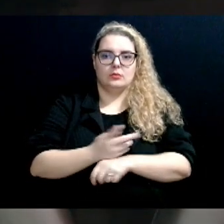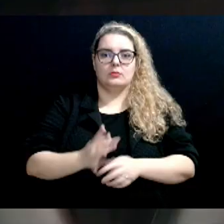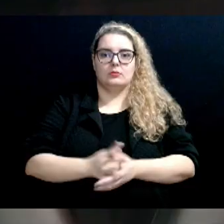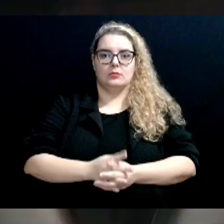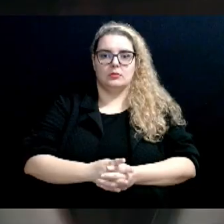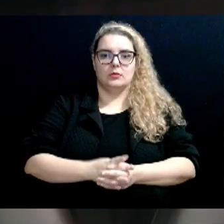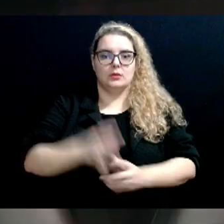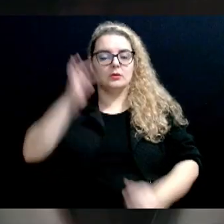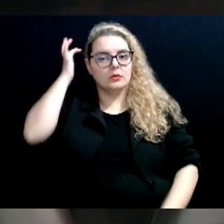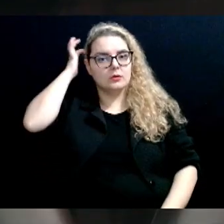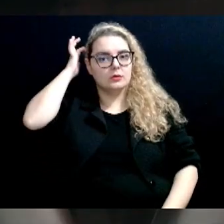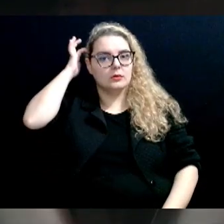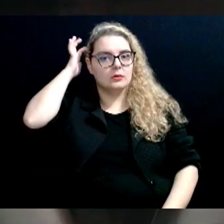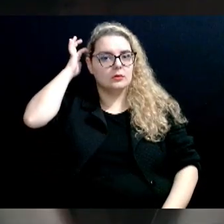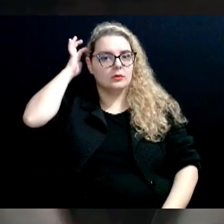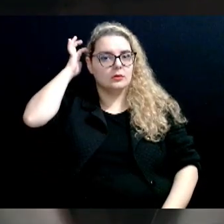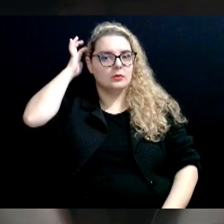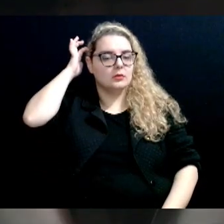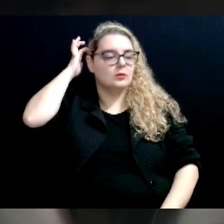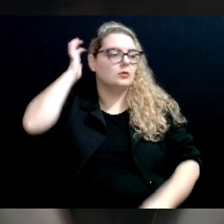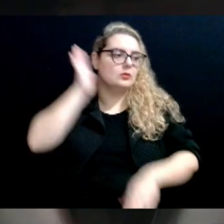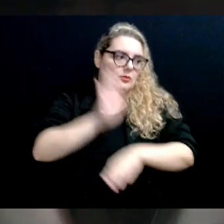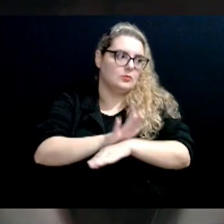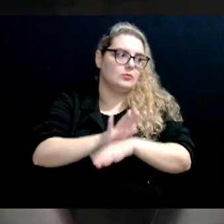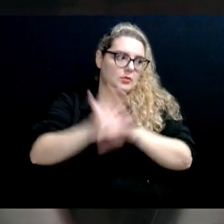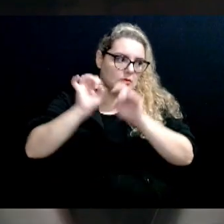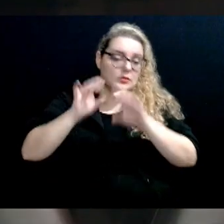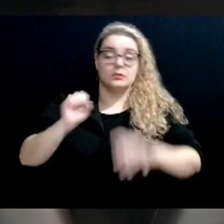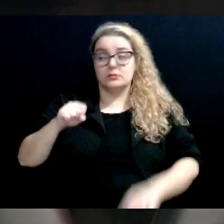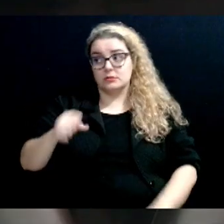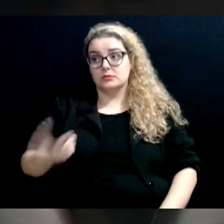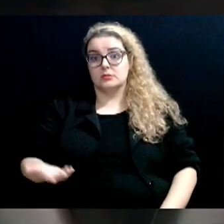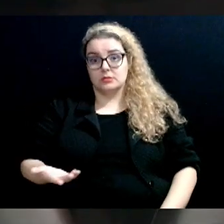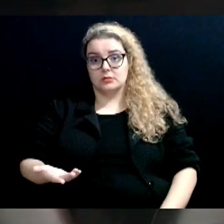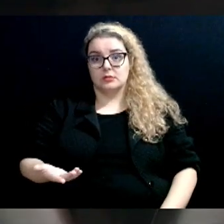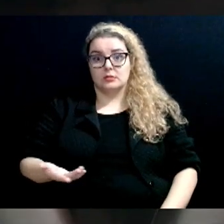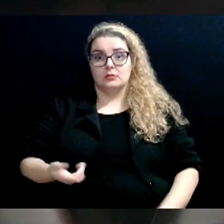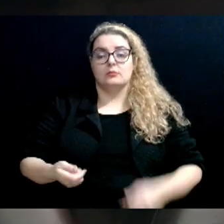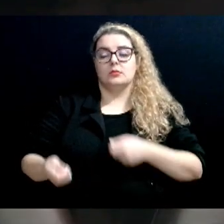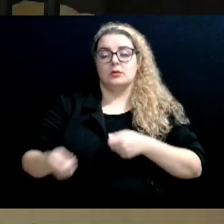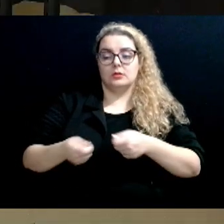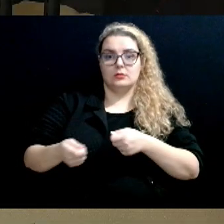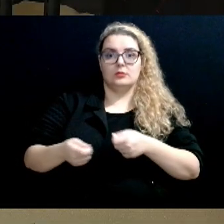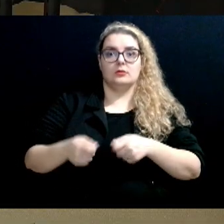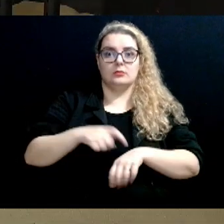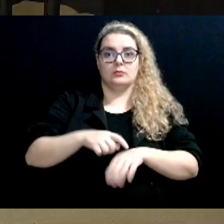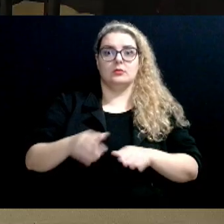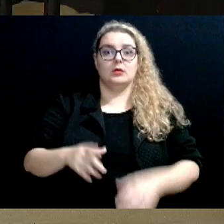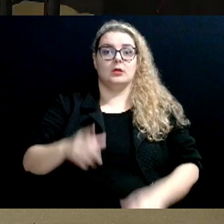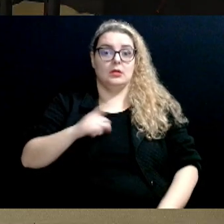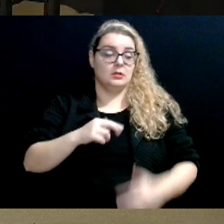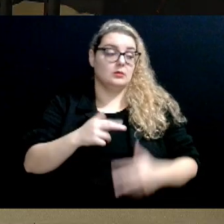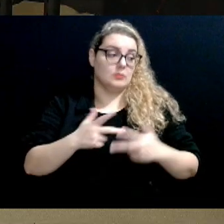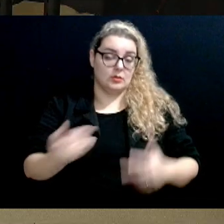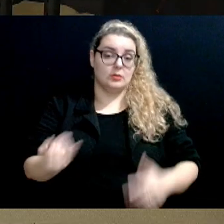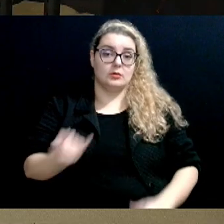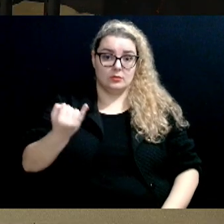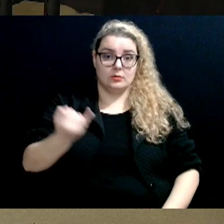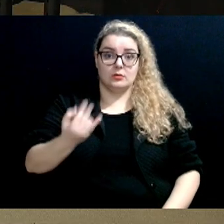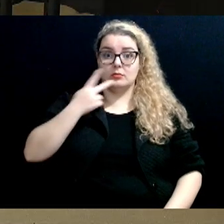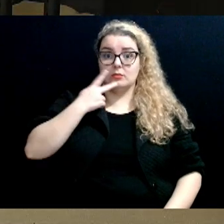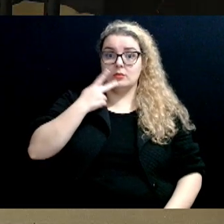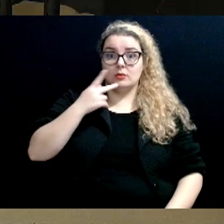uma ajuda especializada para isso, para você dominar aquela situação. Tem um ponto importante do que você falou, Fabiana, que eu acho